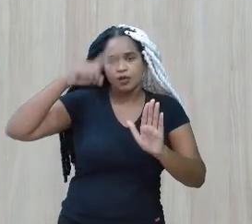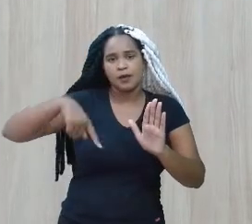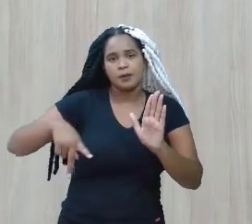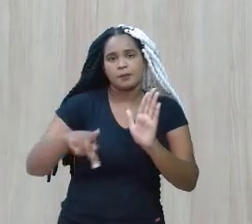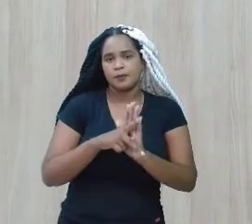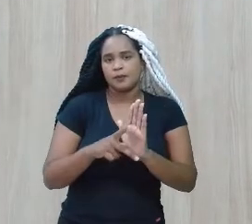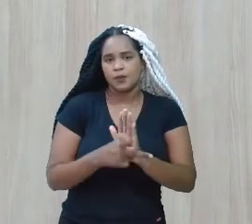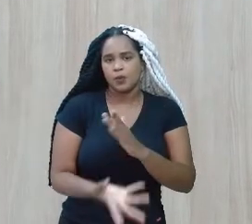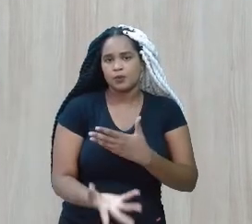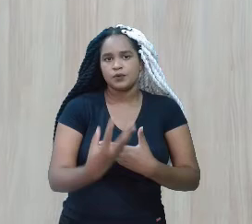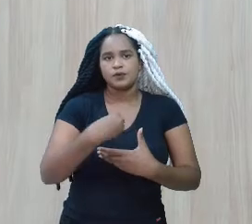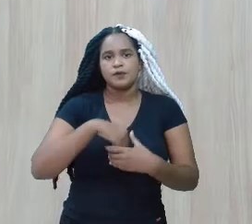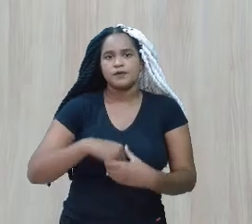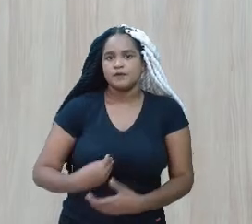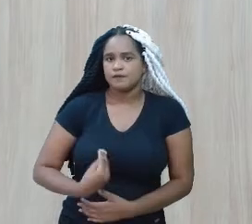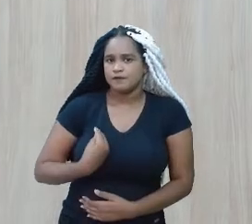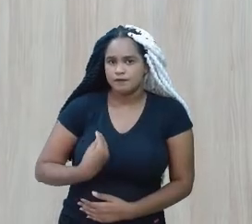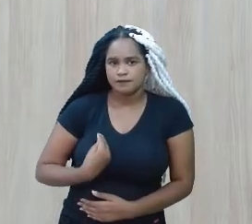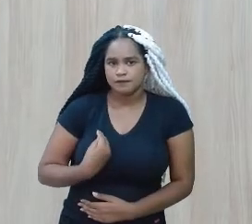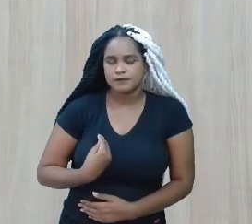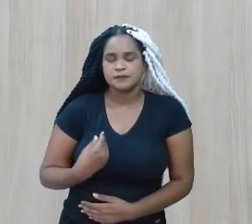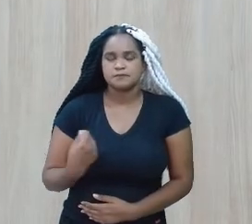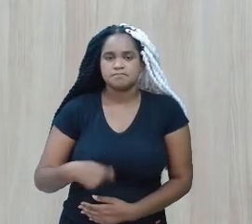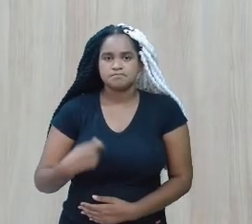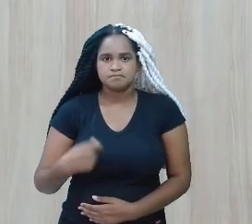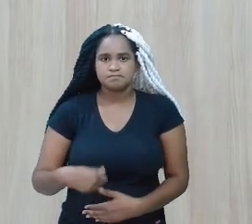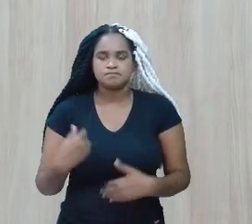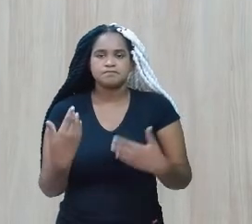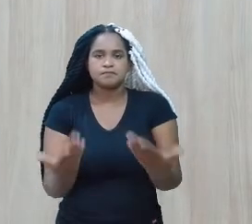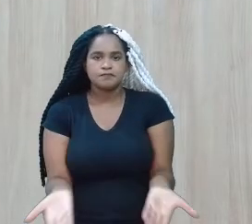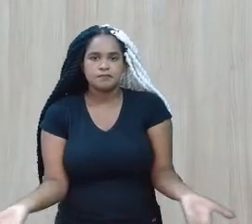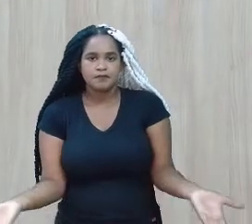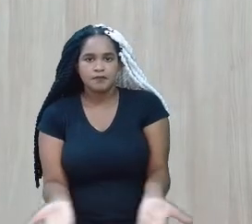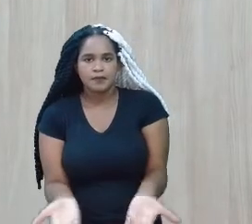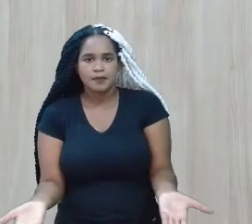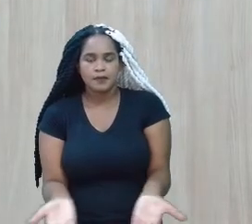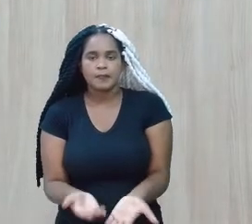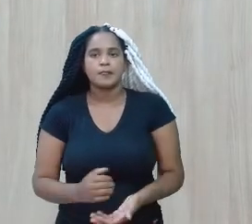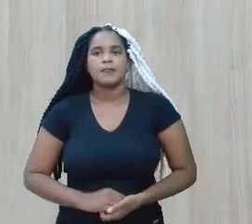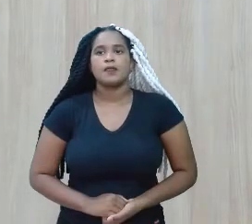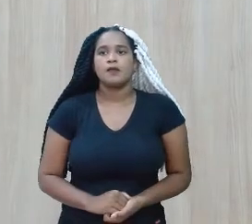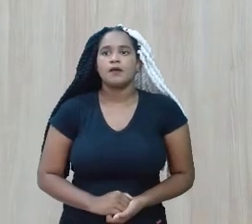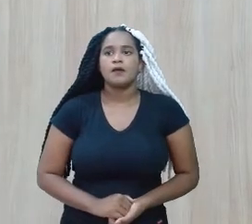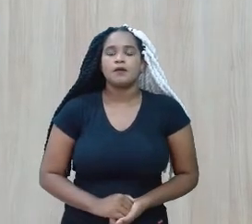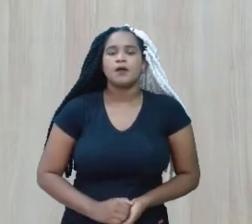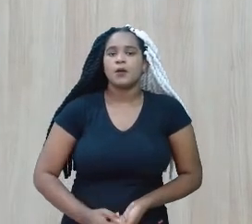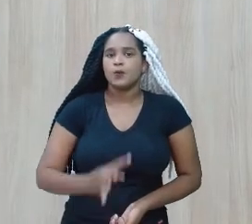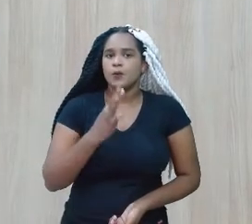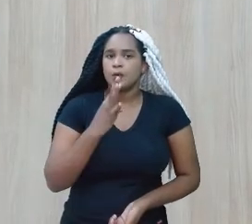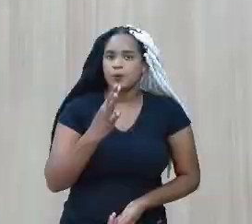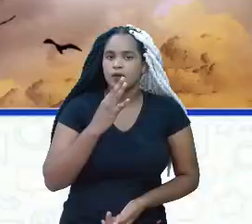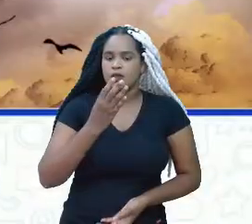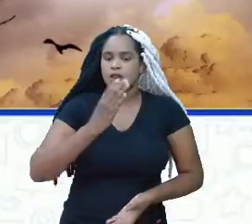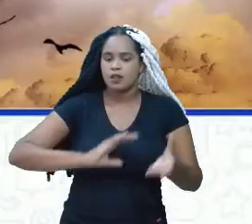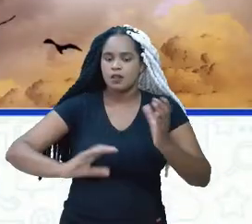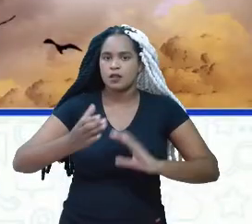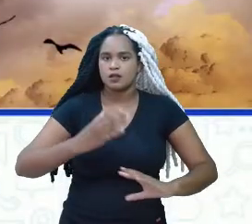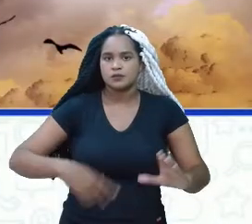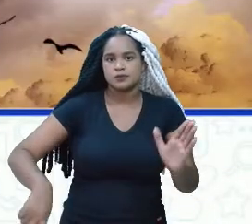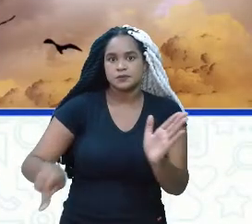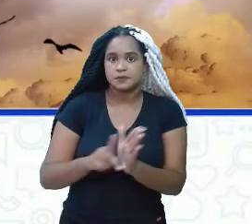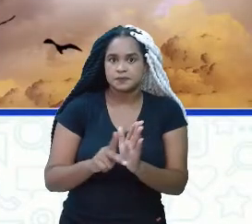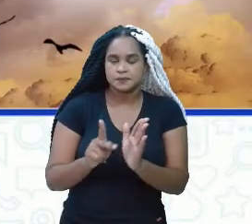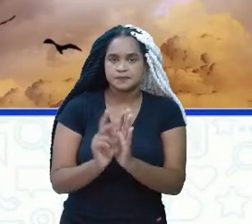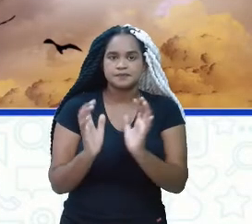currículo. Então, vamos lá. Vamos conhecer um pouco, né, das lendas de Recife, onde vimos